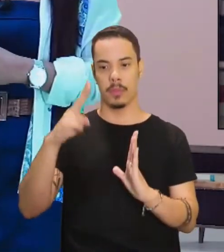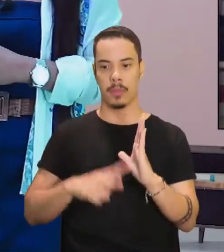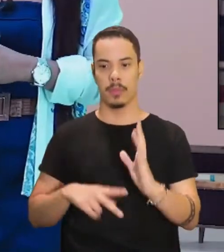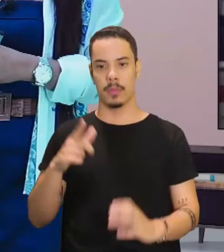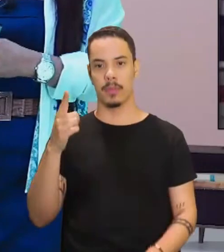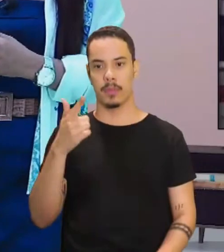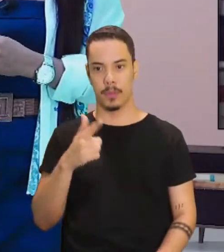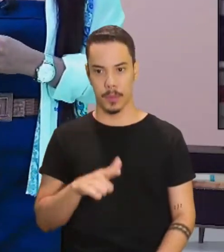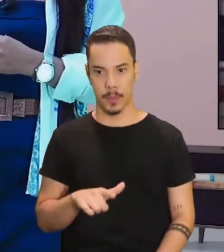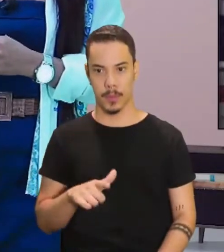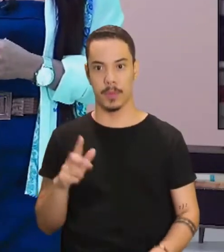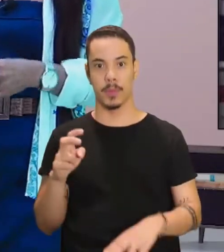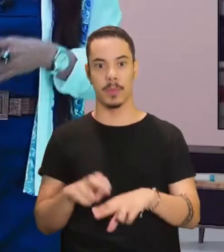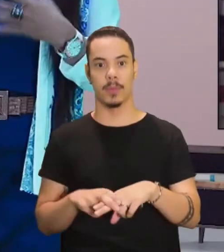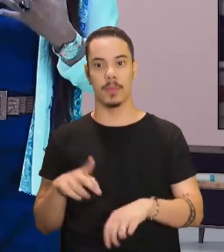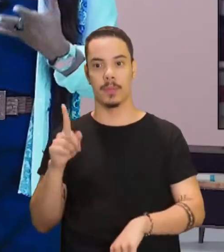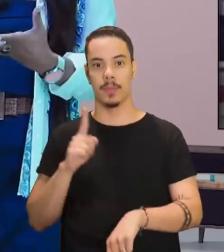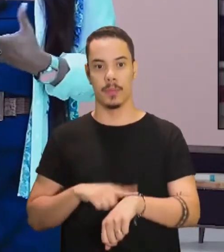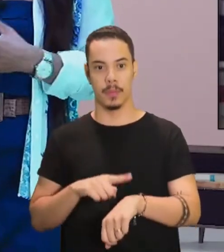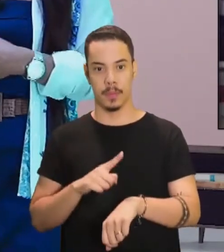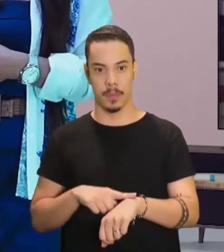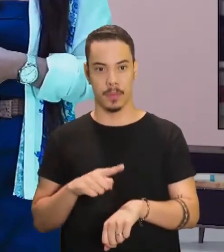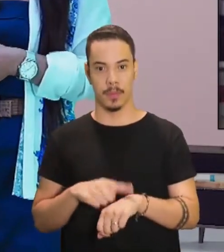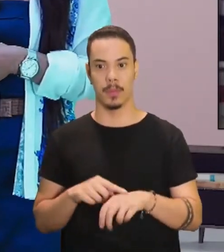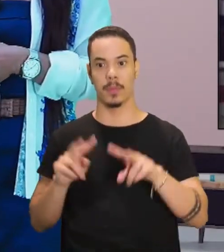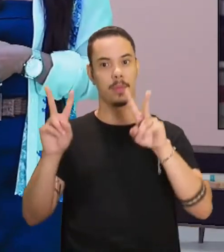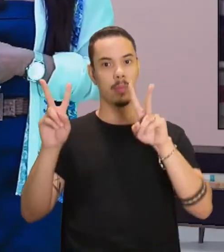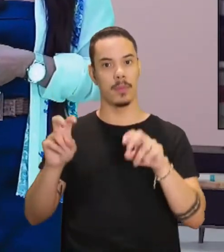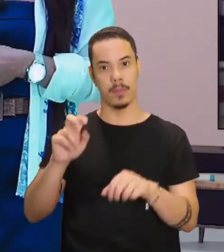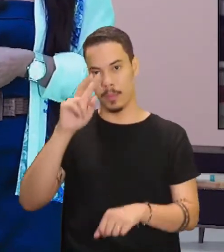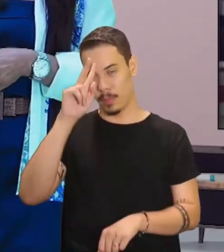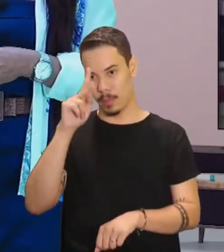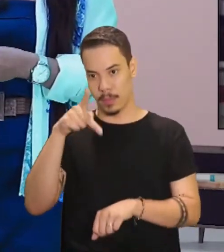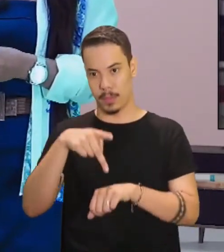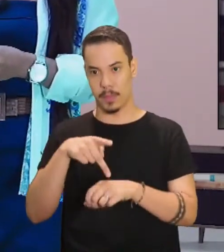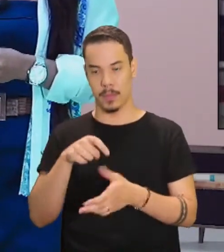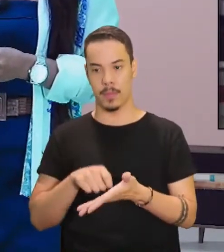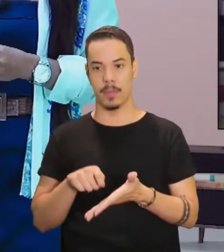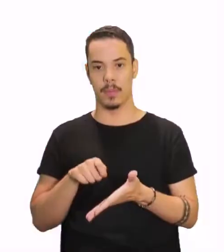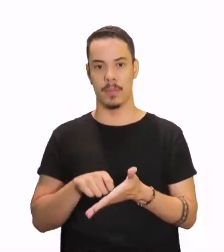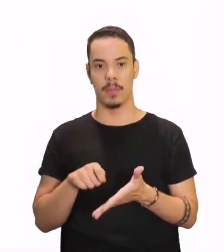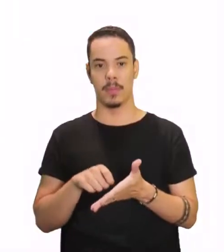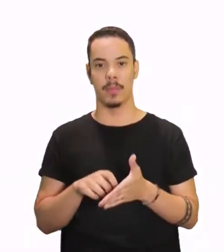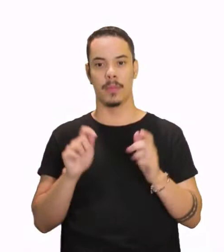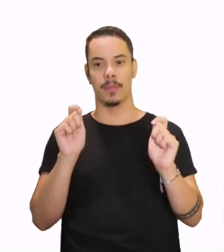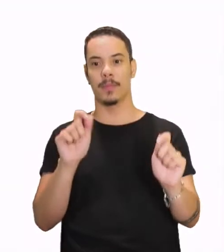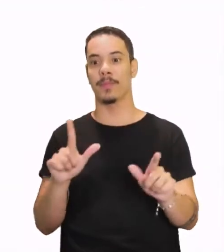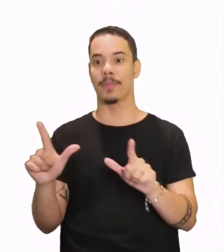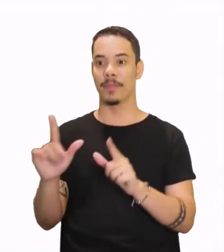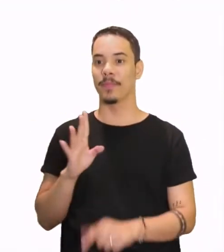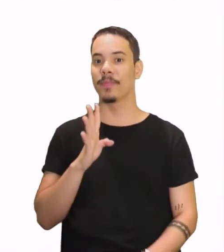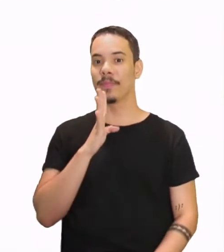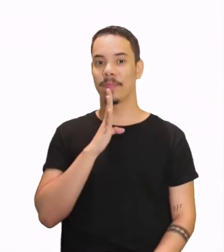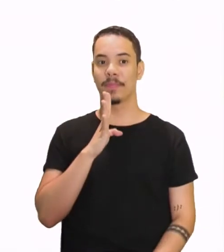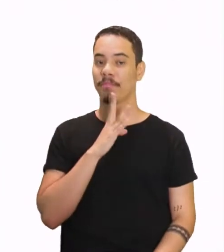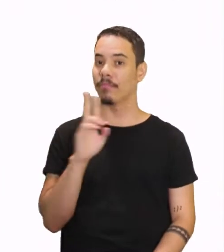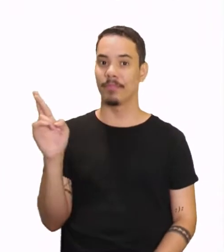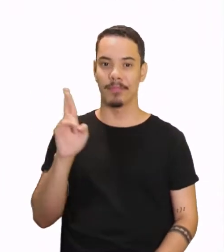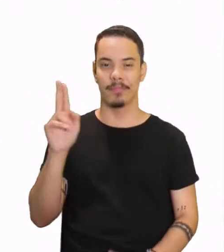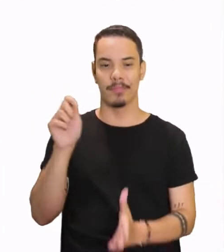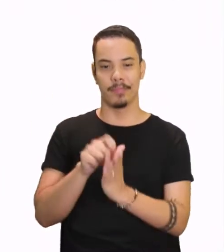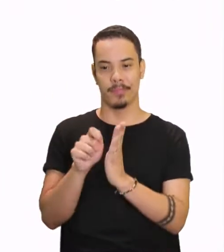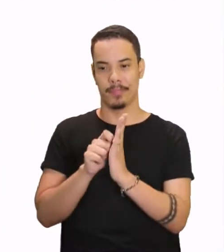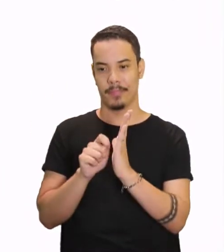aí chegou a hora do Sobre o Autor. Vamos então conhecer quem foi que escreveu